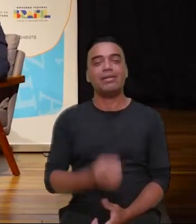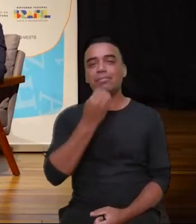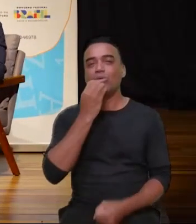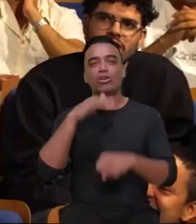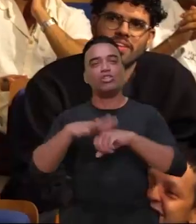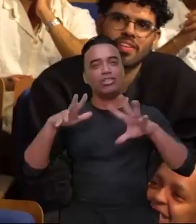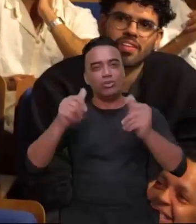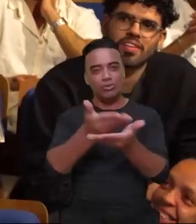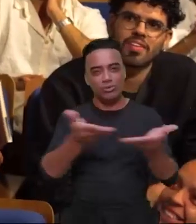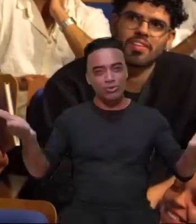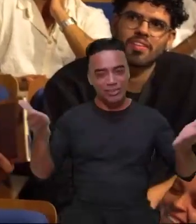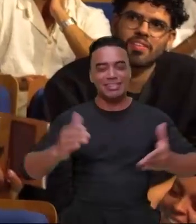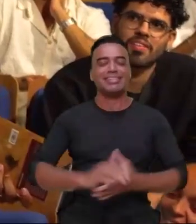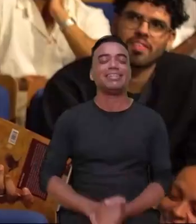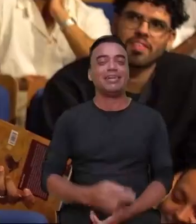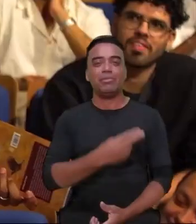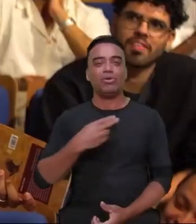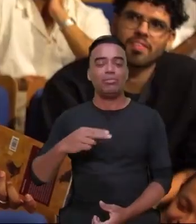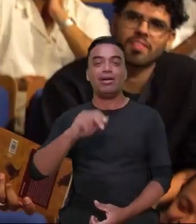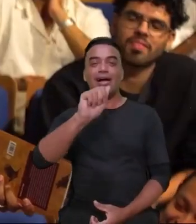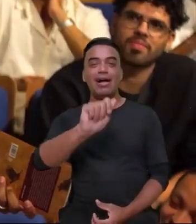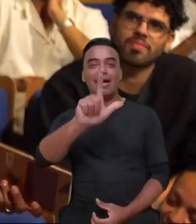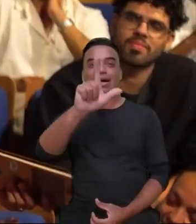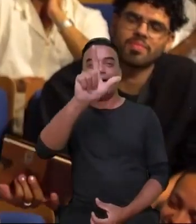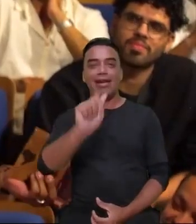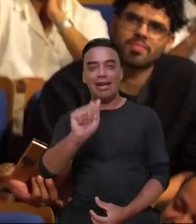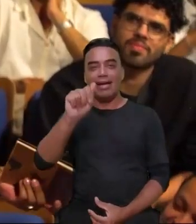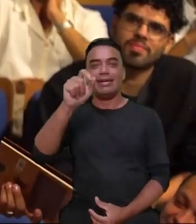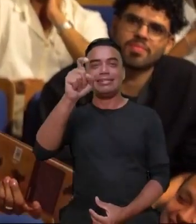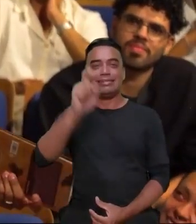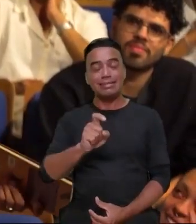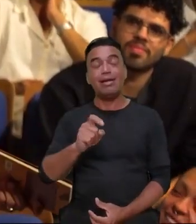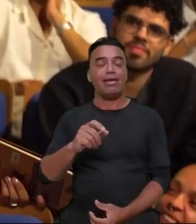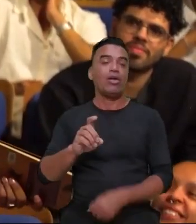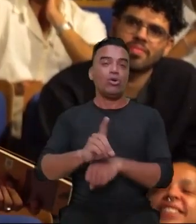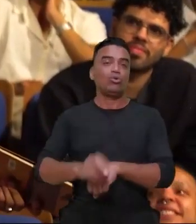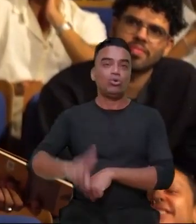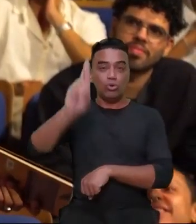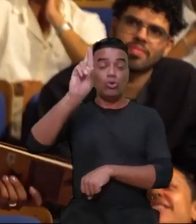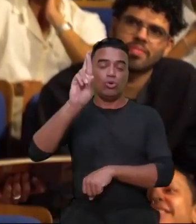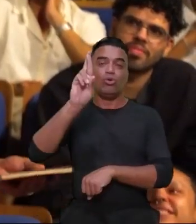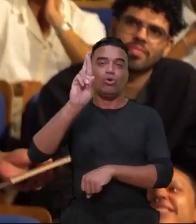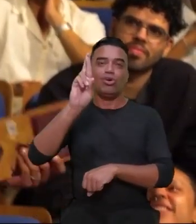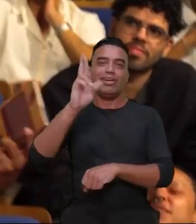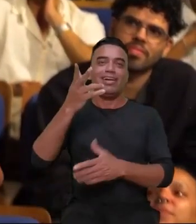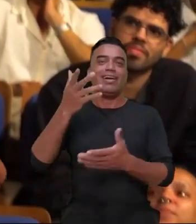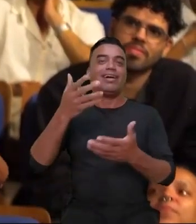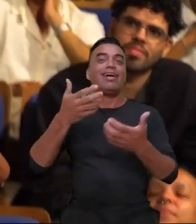Boa noite a todas as pessoas. Meu nome é Alex, eu sou pesquisador, sou doutorando pela Universidade Federal de Ouro